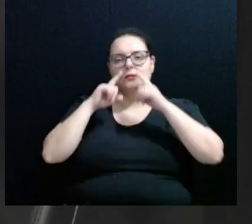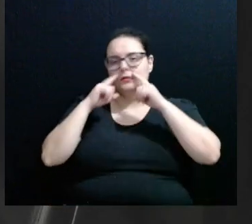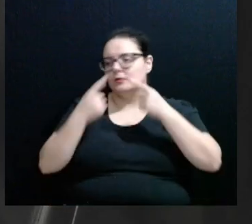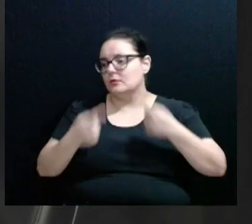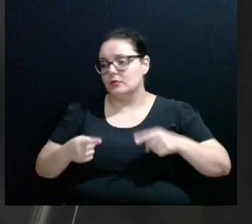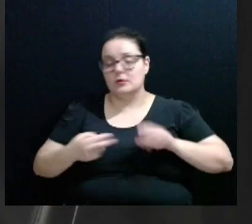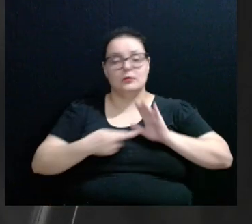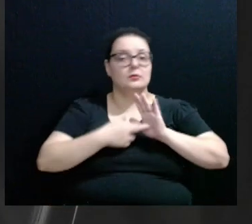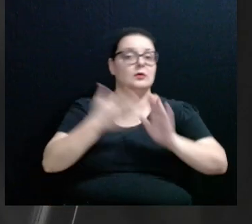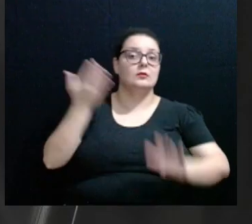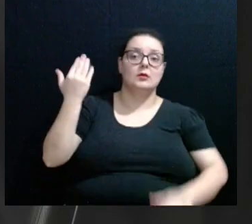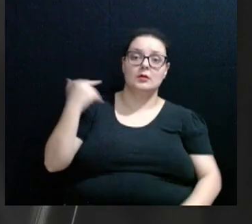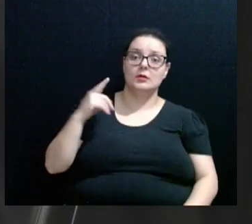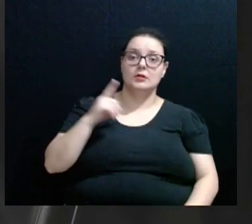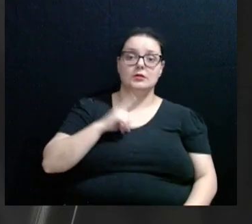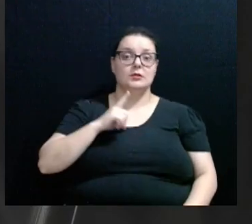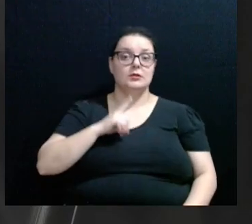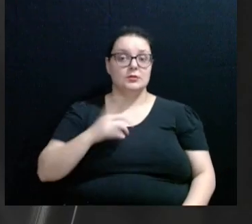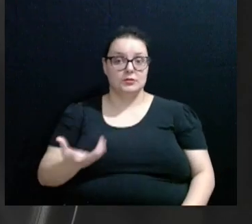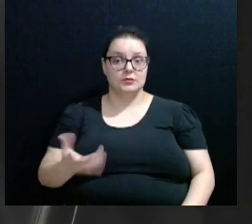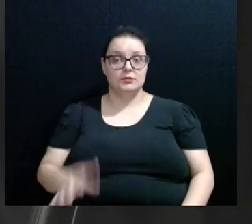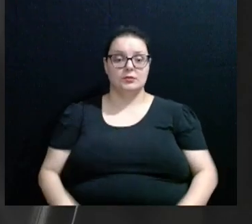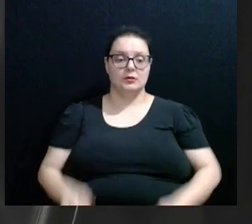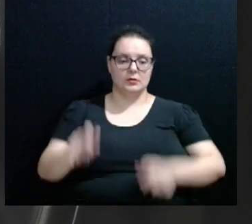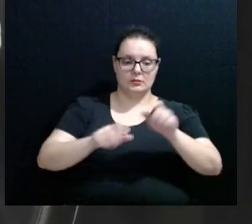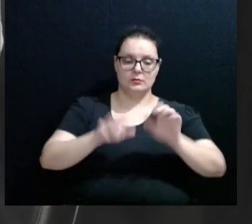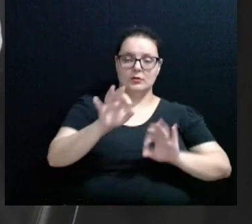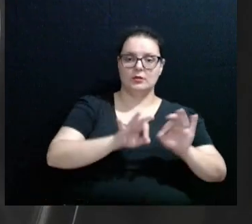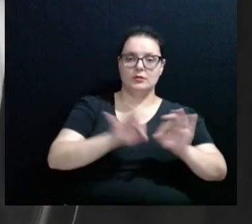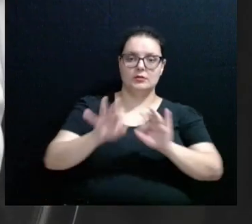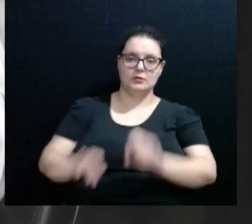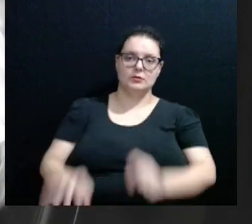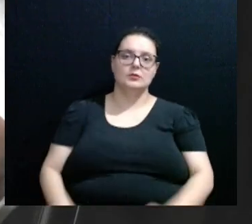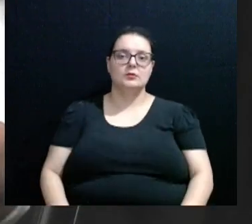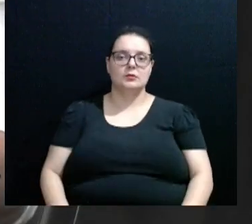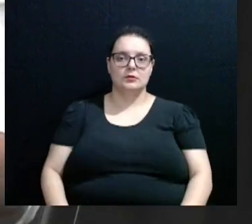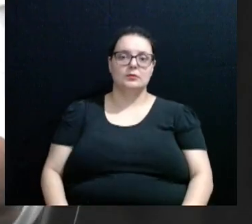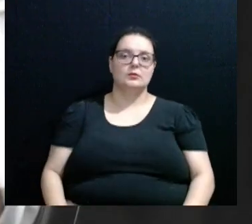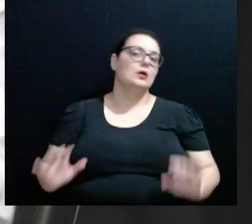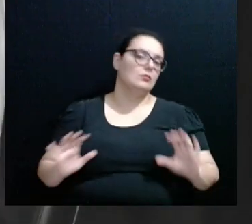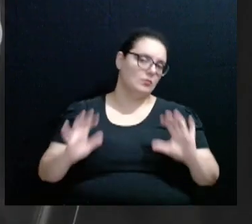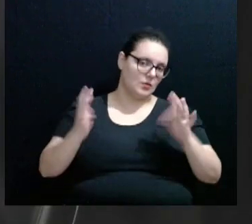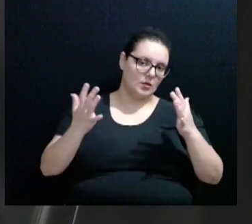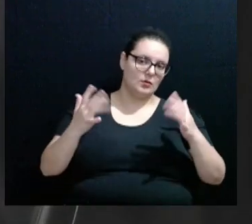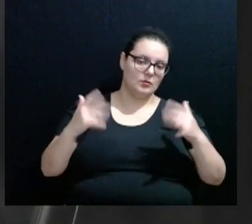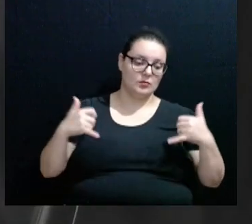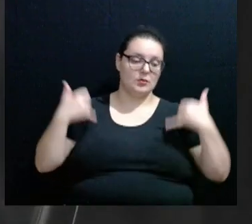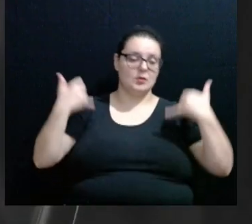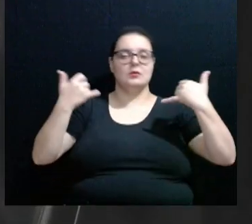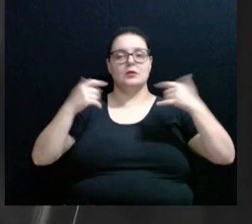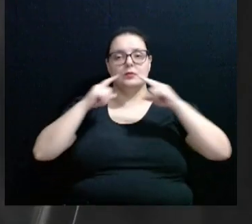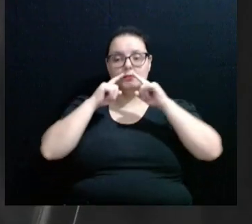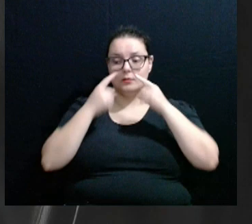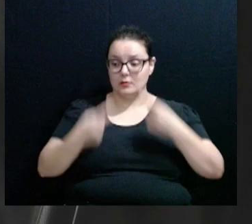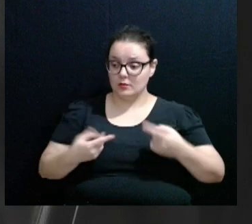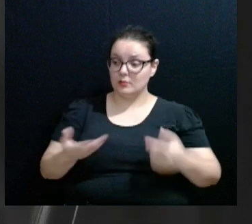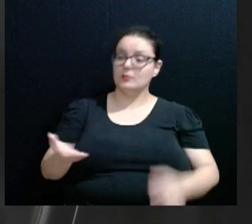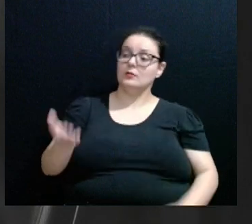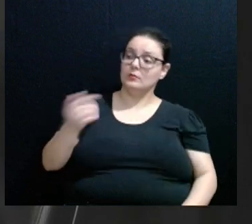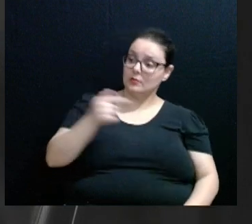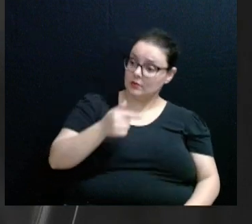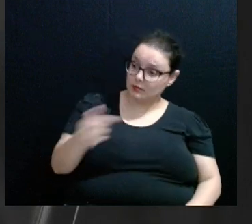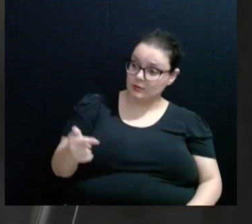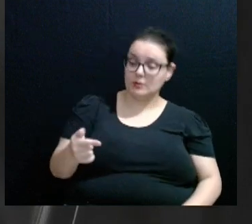referência. A gente tinha as pessoas se organizavam para comemorar no aniversário do Carlos Gomes. Eu falei assim, vamos fazer uma semana e